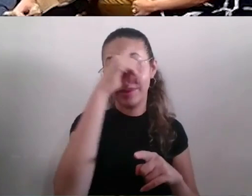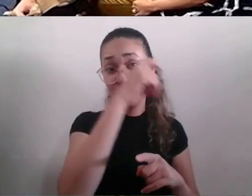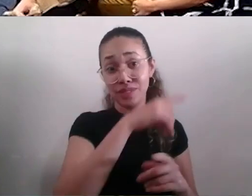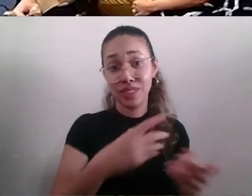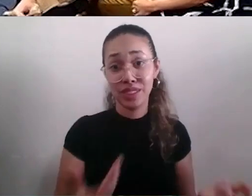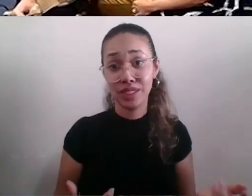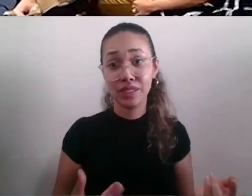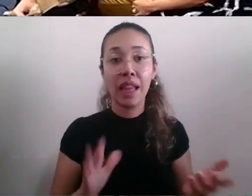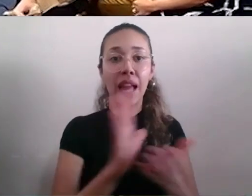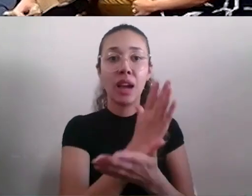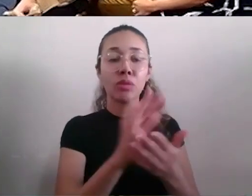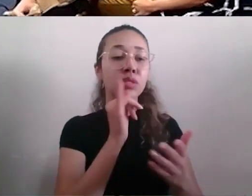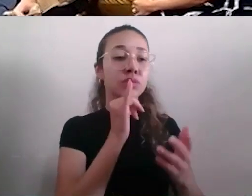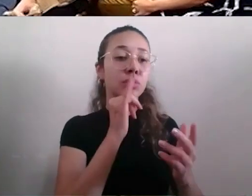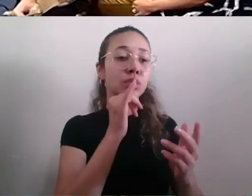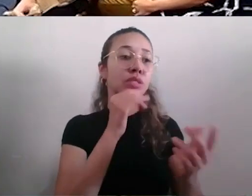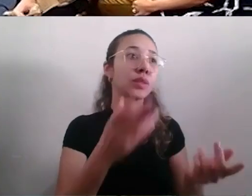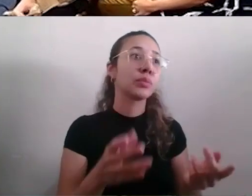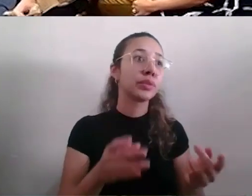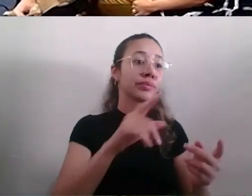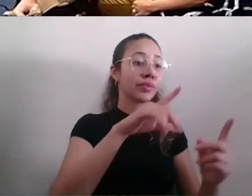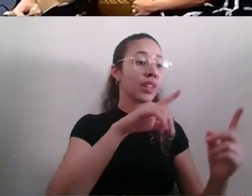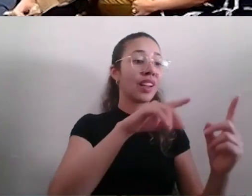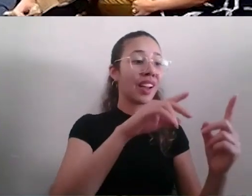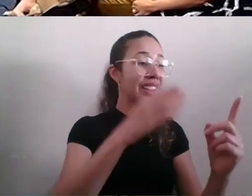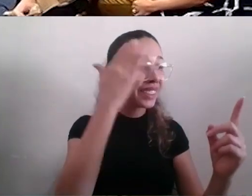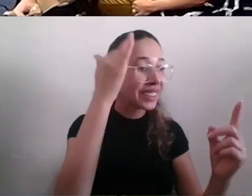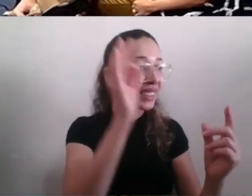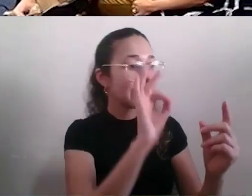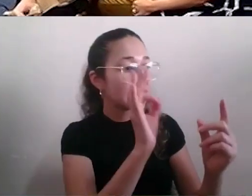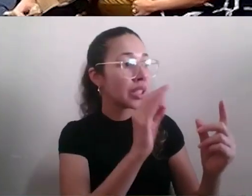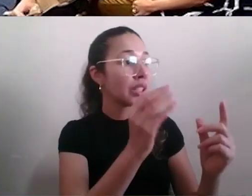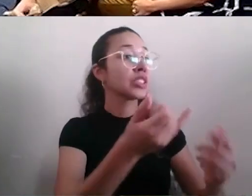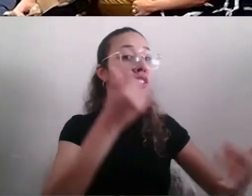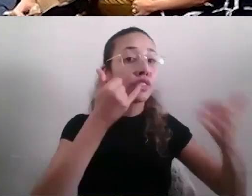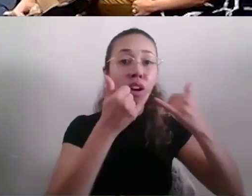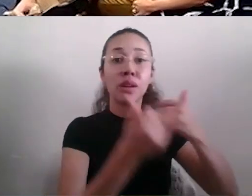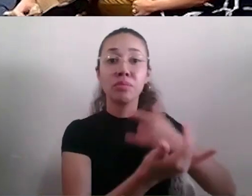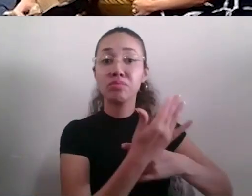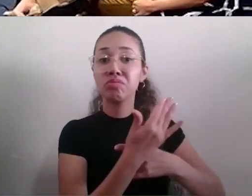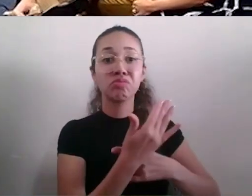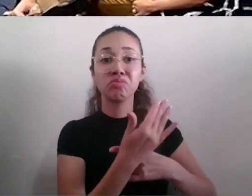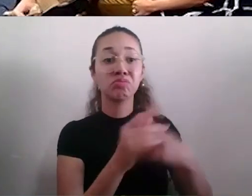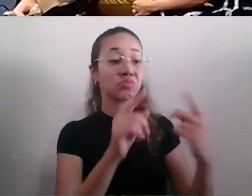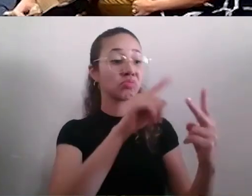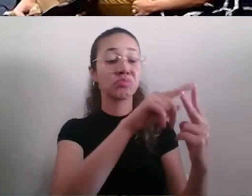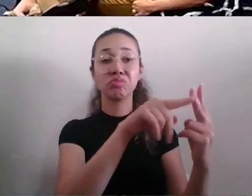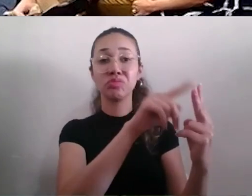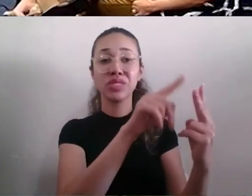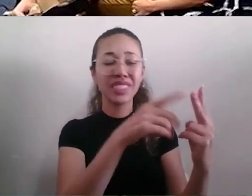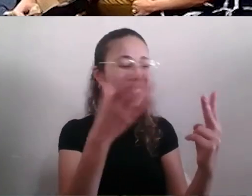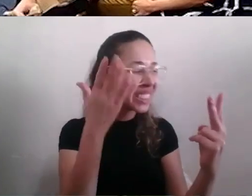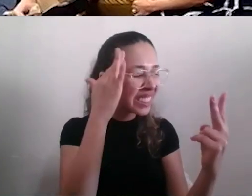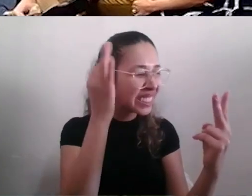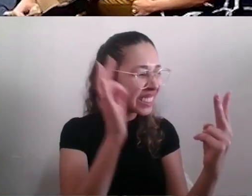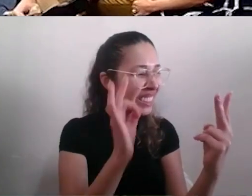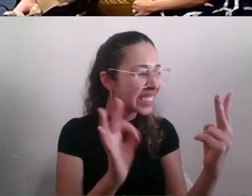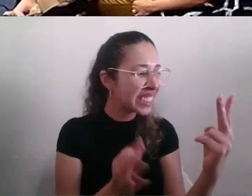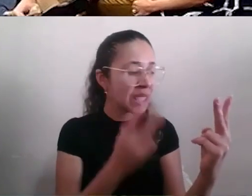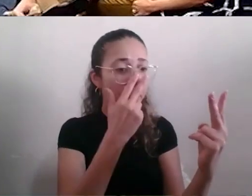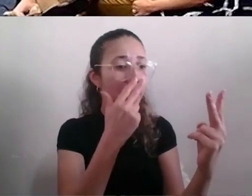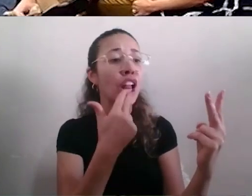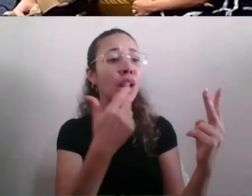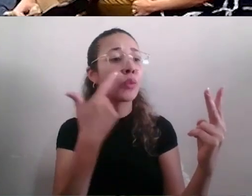te serve muito, entendeu? Como base, como informação, como background. Essas 2, eu olhava e dizia, mas esse homem está falando grego, eu não estou entendendo